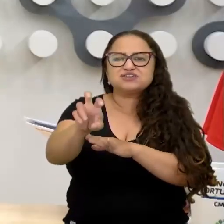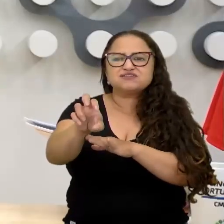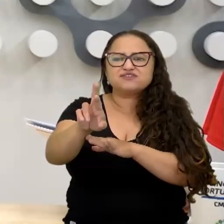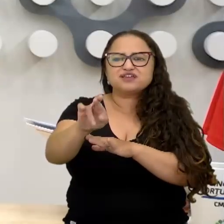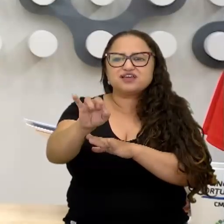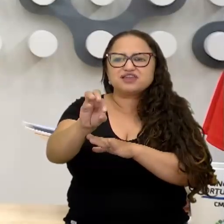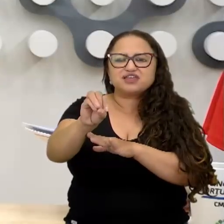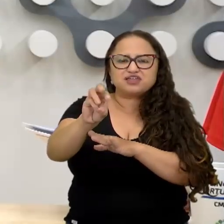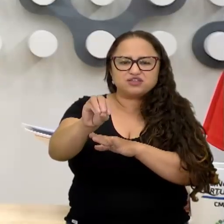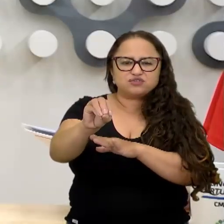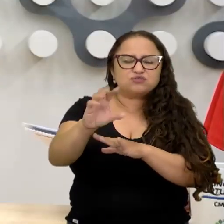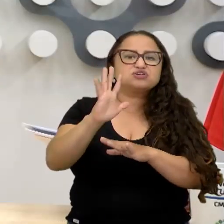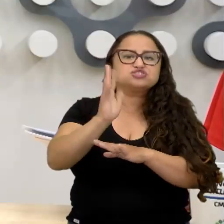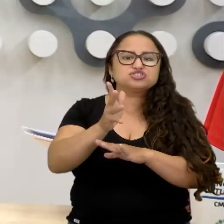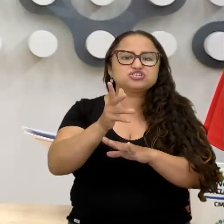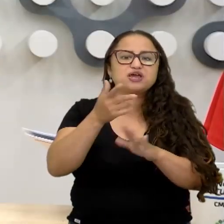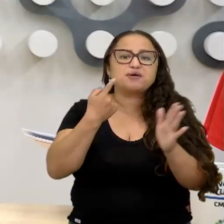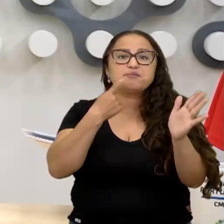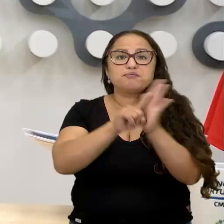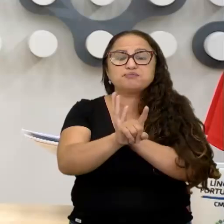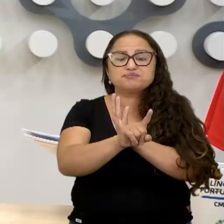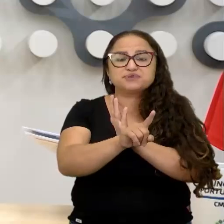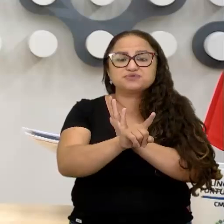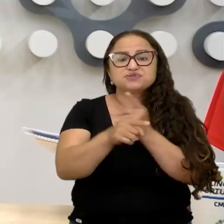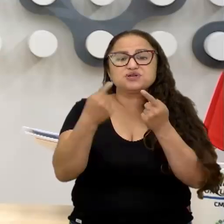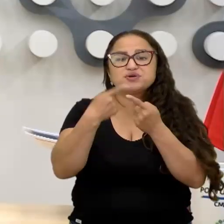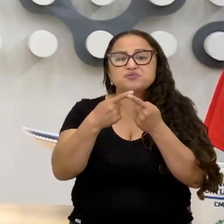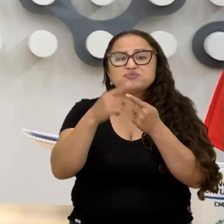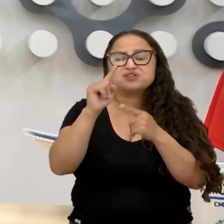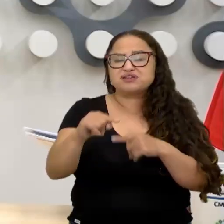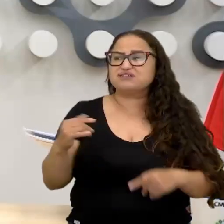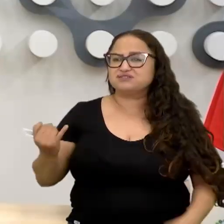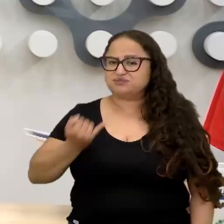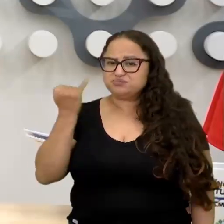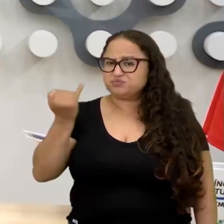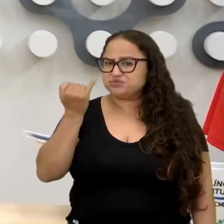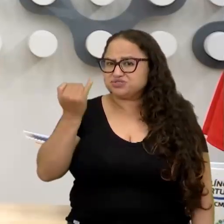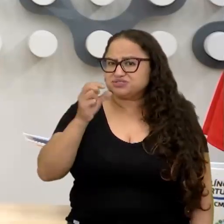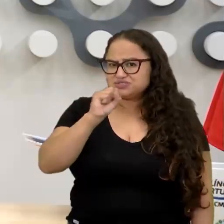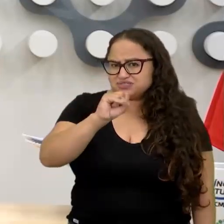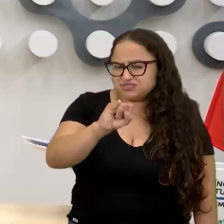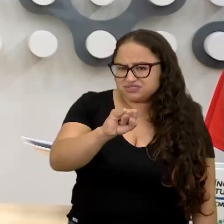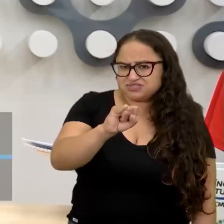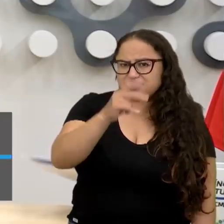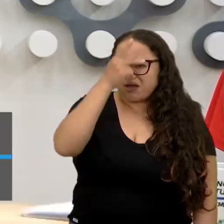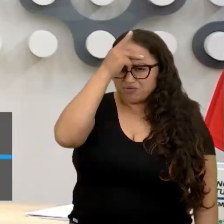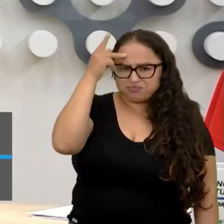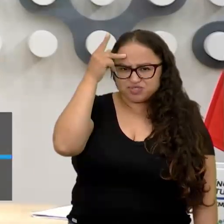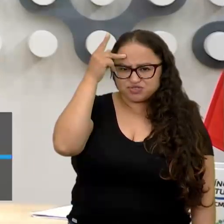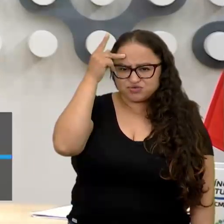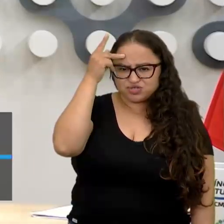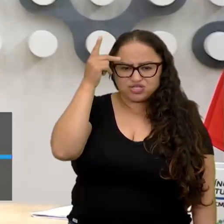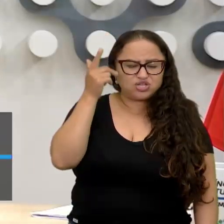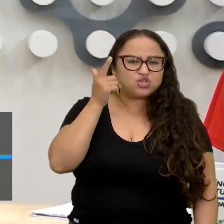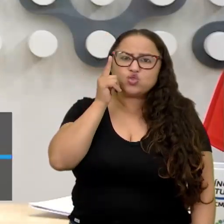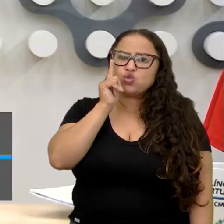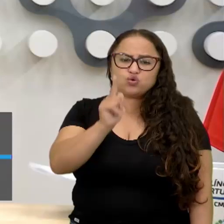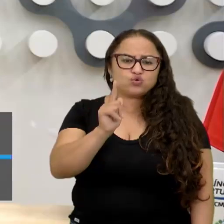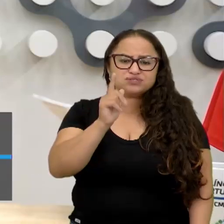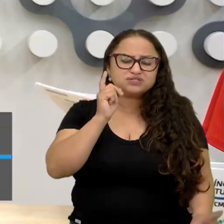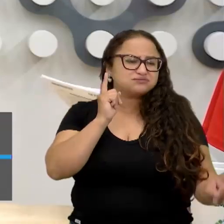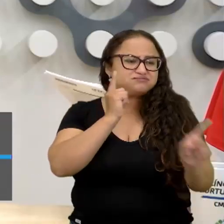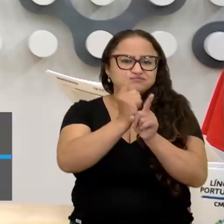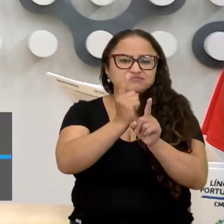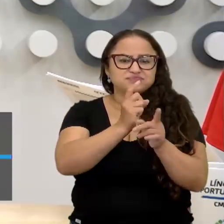início já coloca essa questão. Porque é uma questão que é importantíssima. Porque se a pessoa não tem como se identificar e ela não